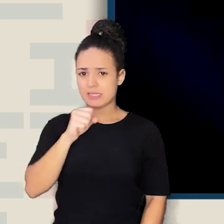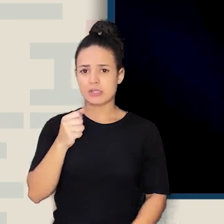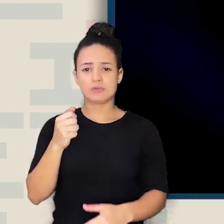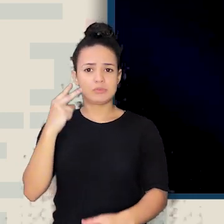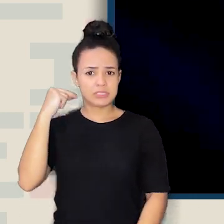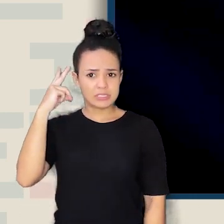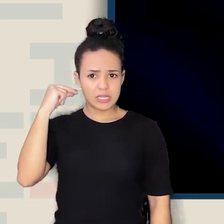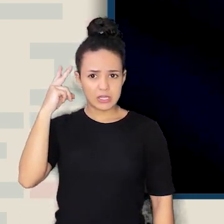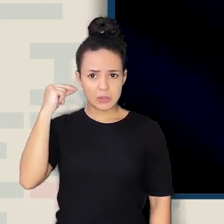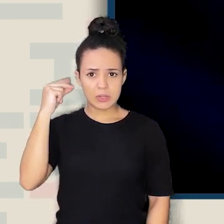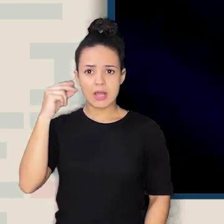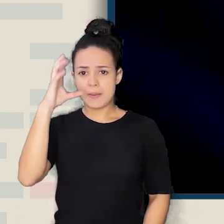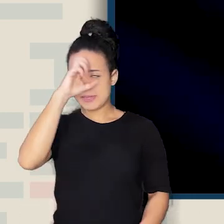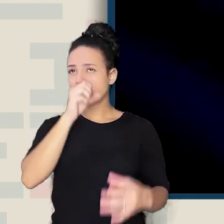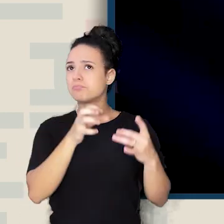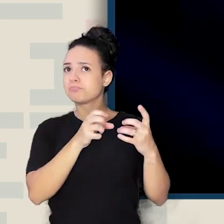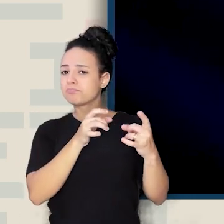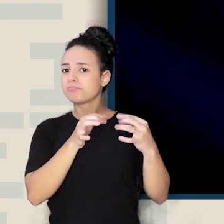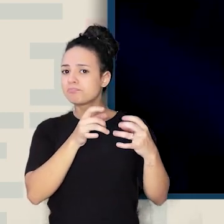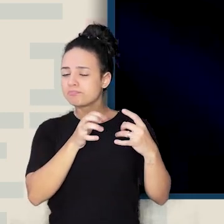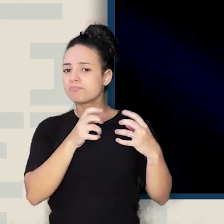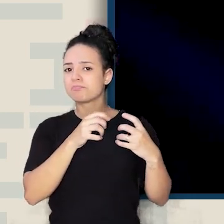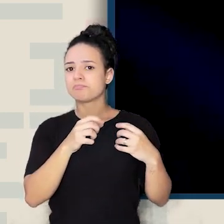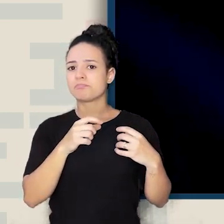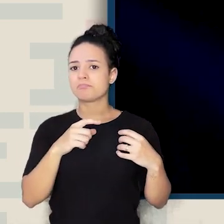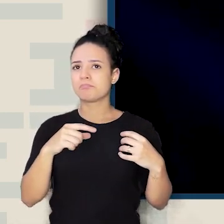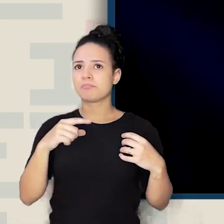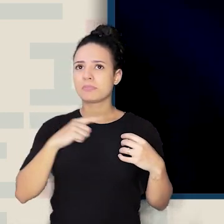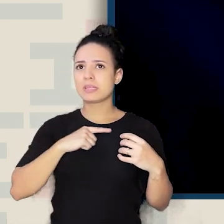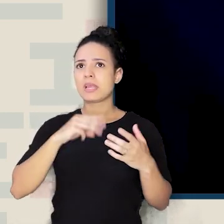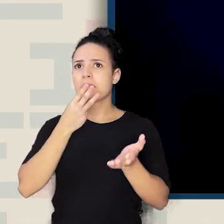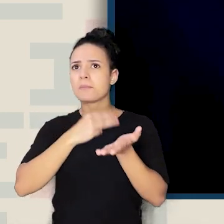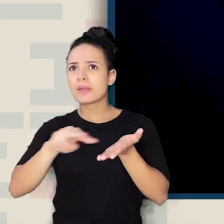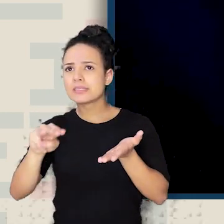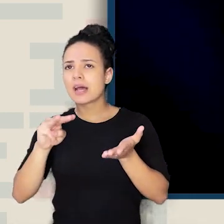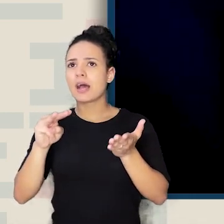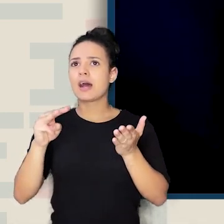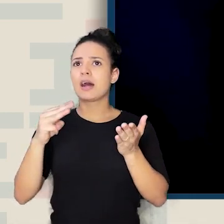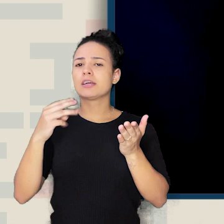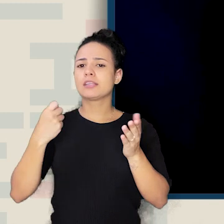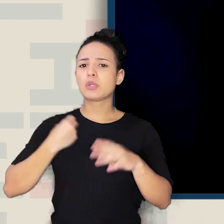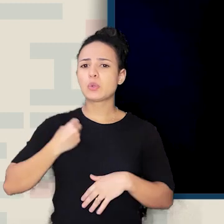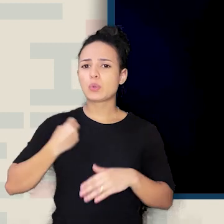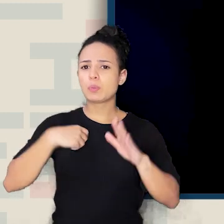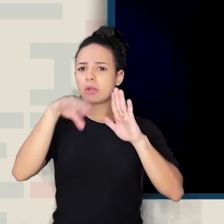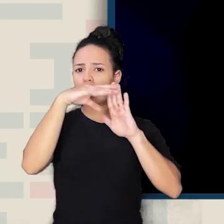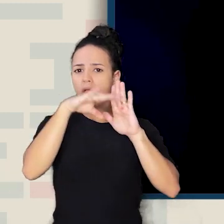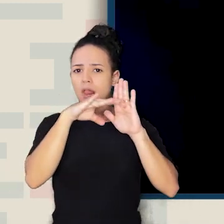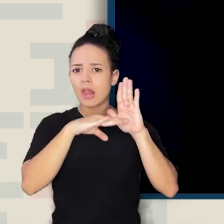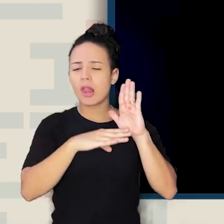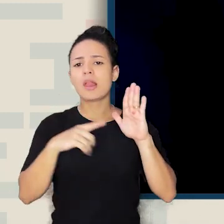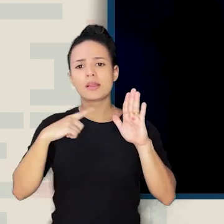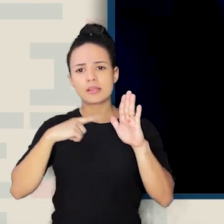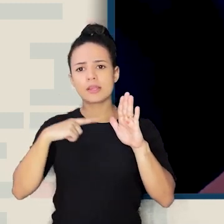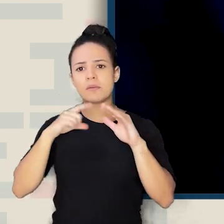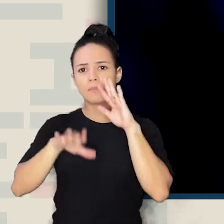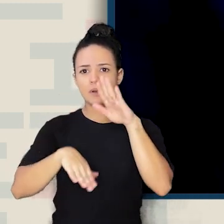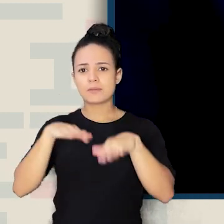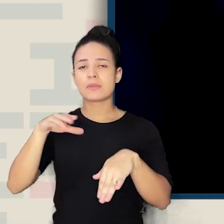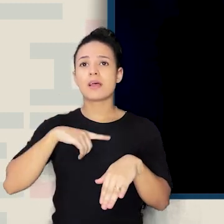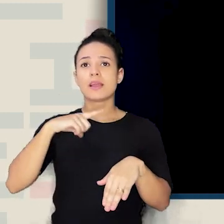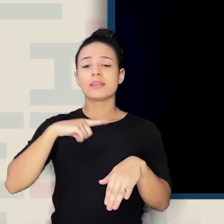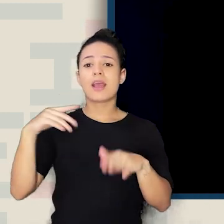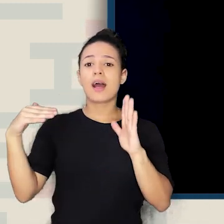Antes de eu aprender a mexer em celulares, eu pedi assim, ó, quando apertava o menu aqui, ó. Aí lê alguma coisa, mensagem, contato, e vai na sequência aqui,